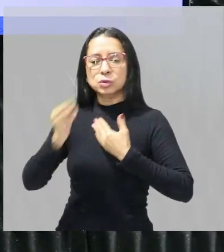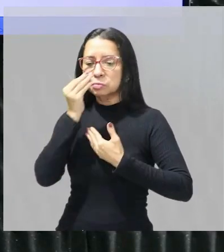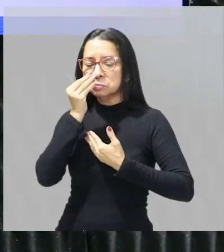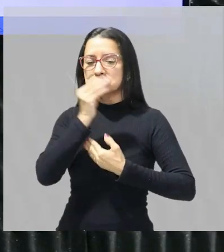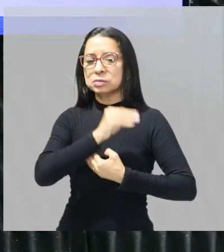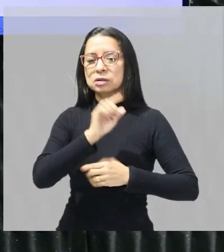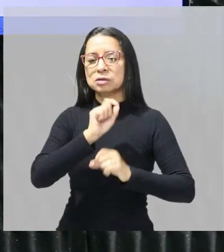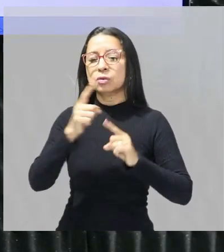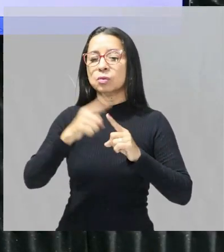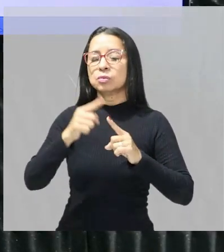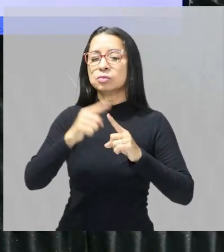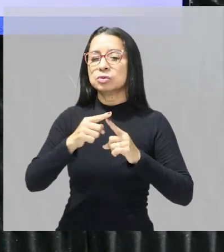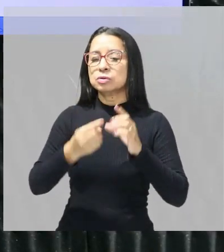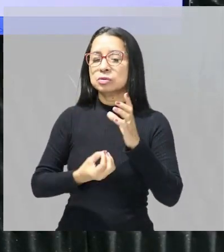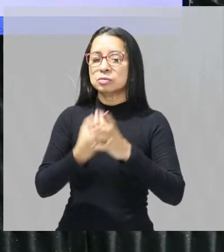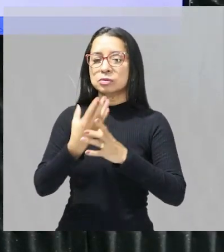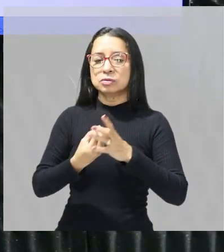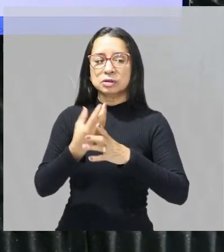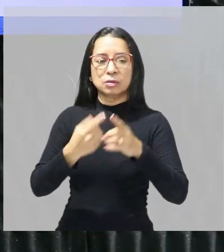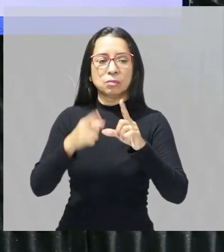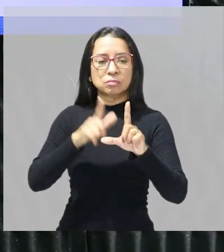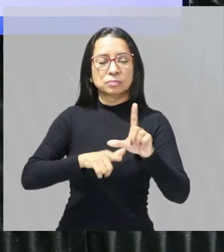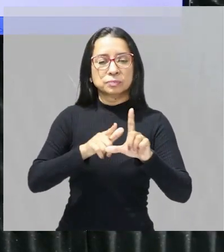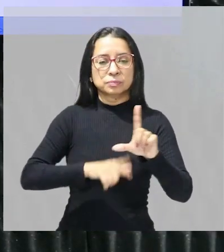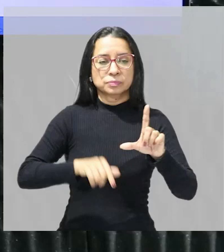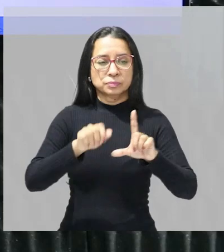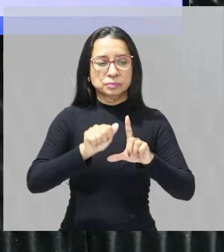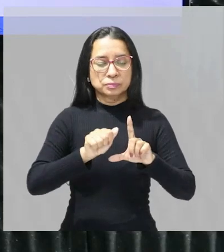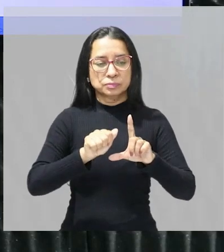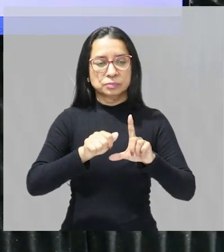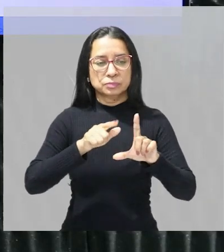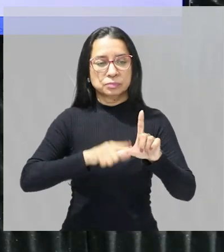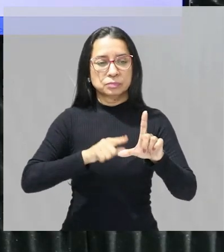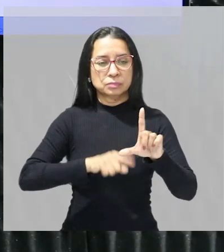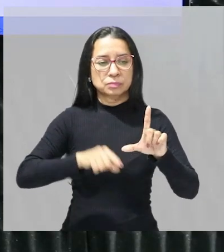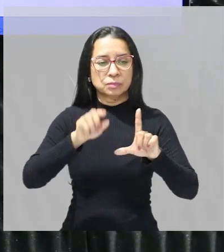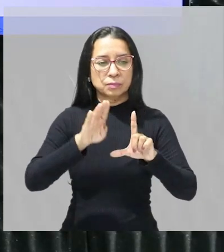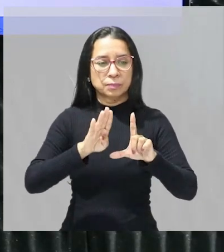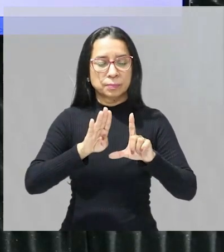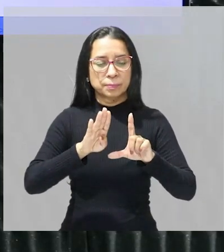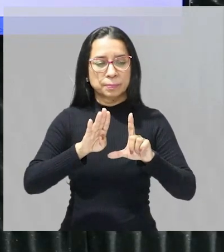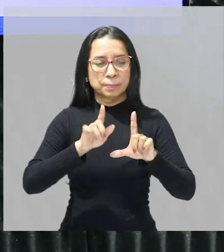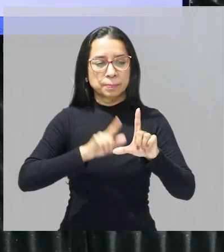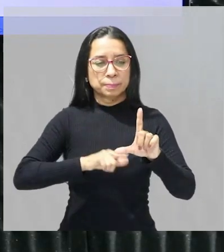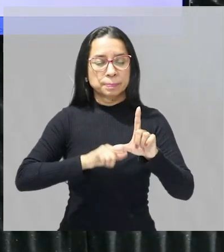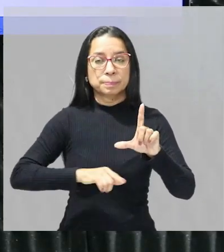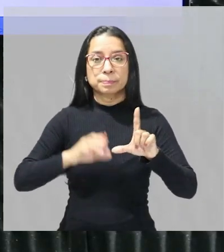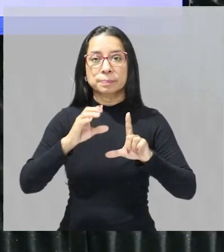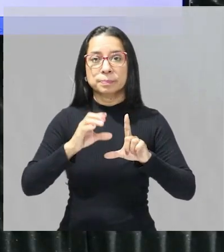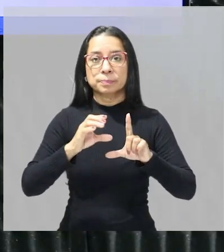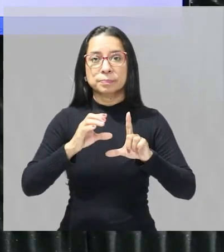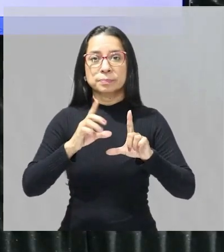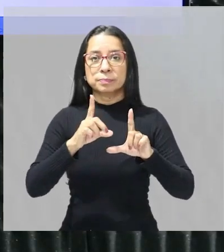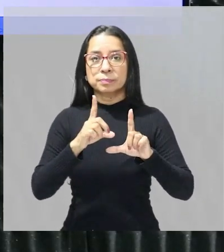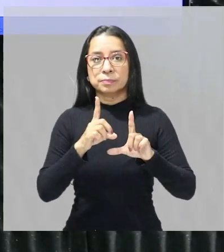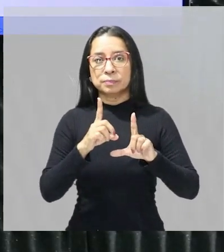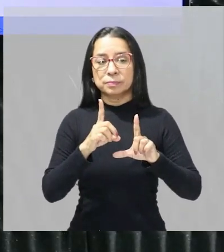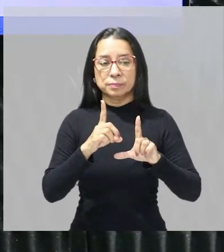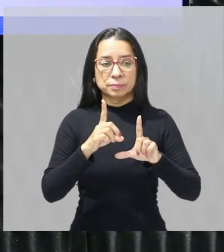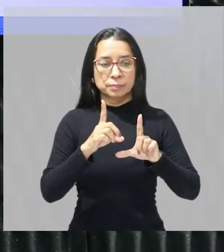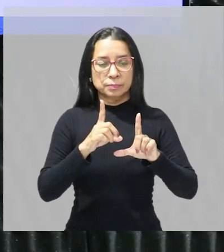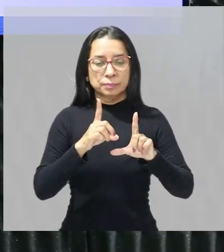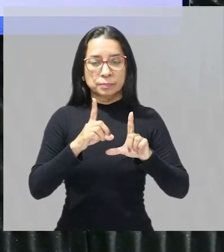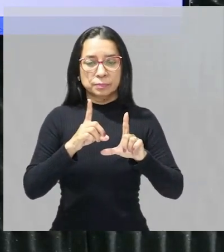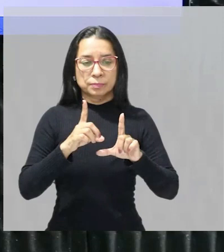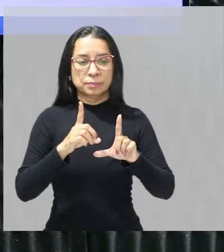de produção. O governo precisa subsidiar os cultivos de base familiar, favorecer práticas de fertilização química, restringir